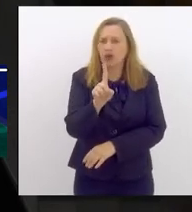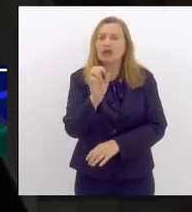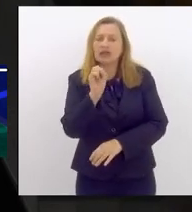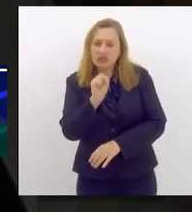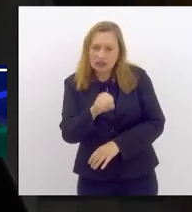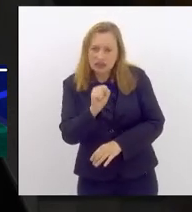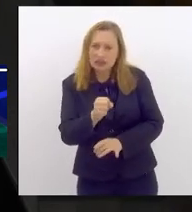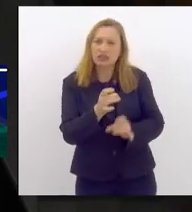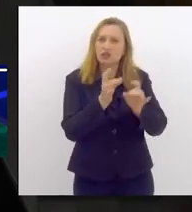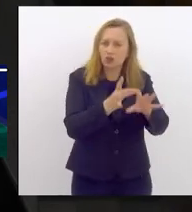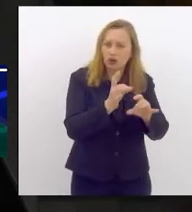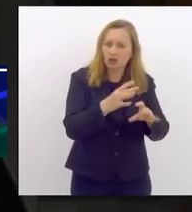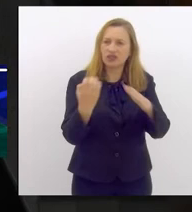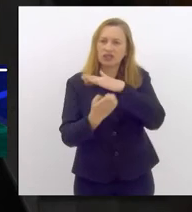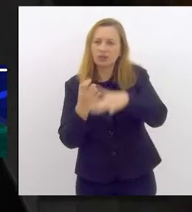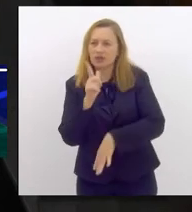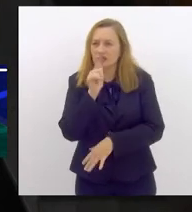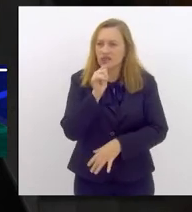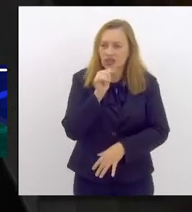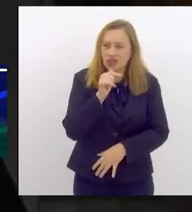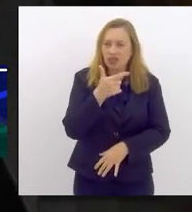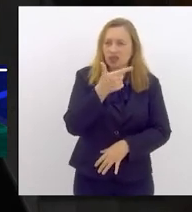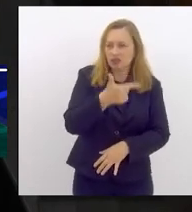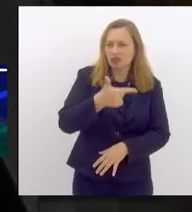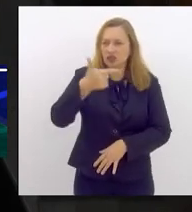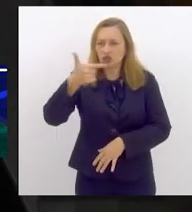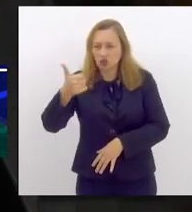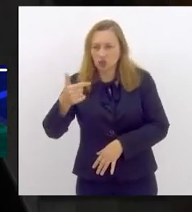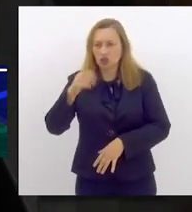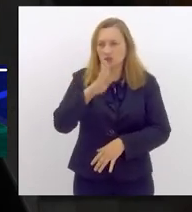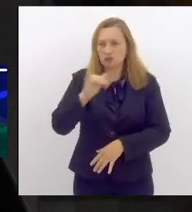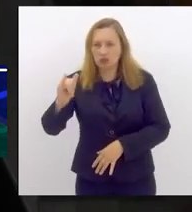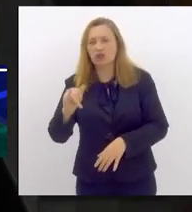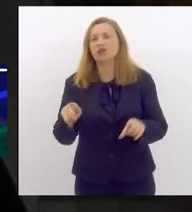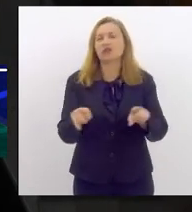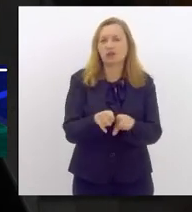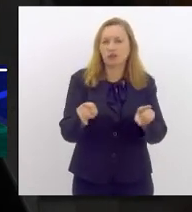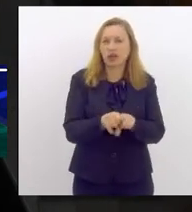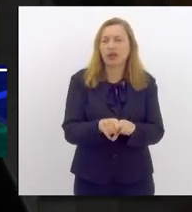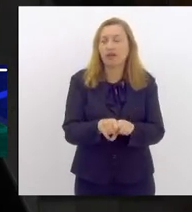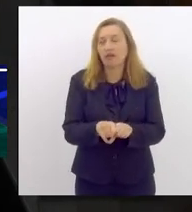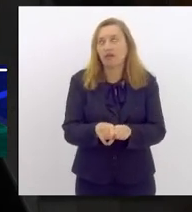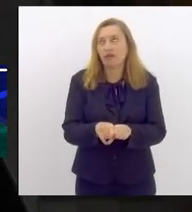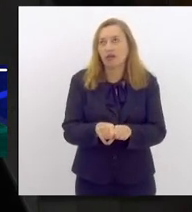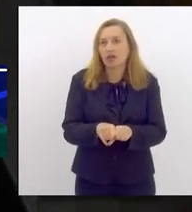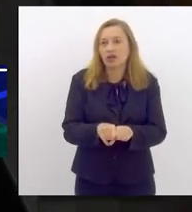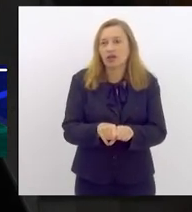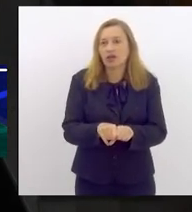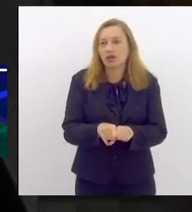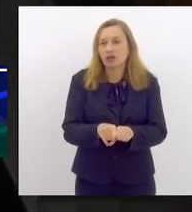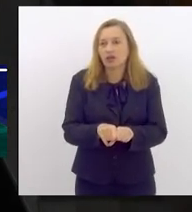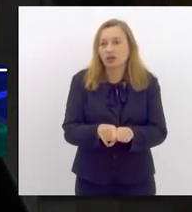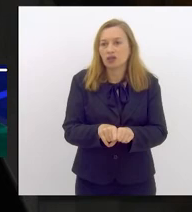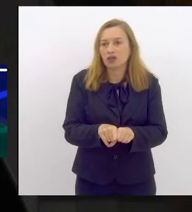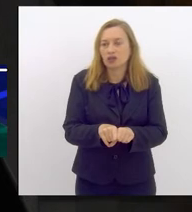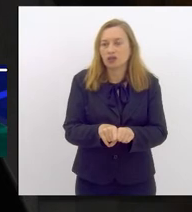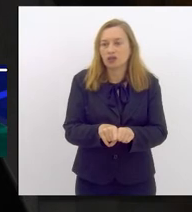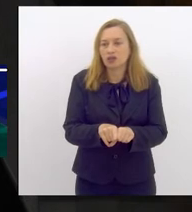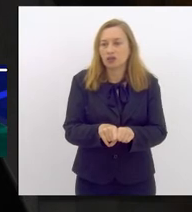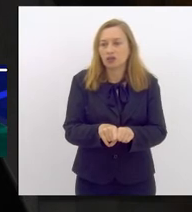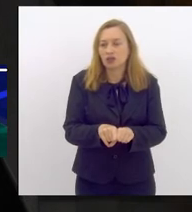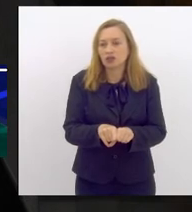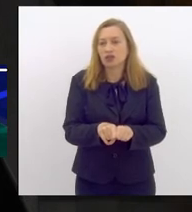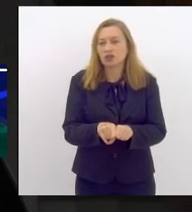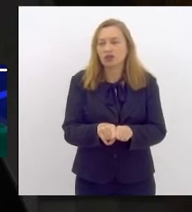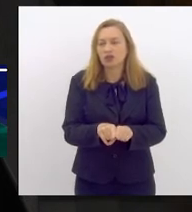venda da Cedae EA receita extraordinária de 22 b e tem a ver com o fluxo de caixa favorecido pela